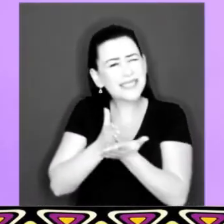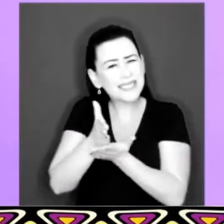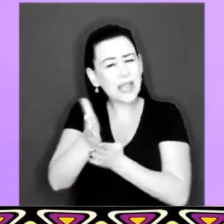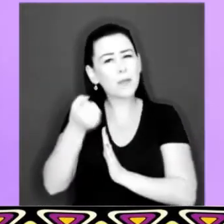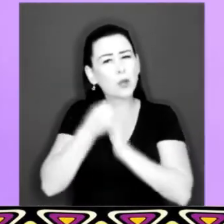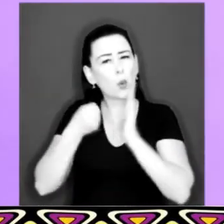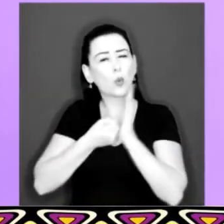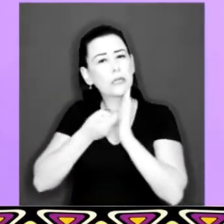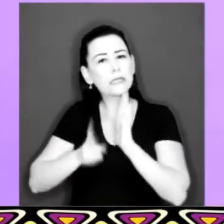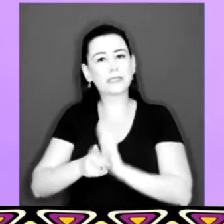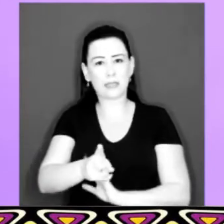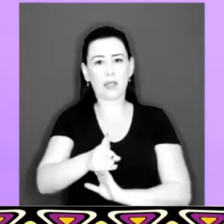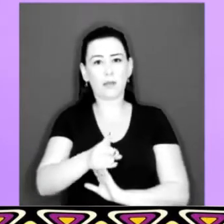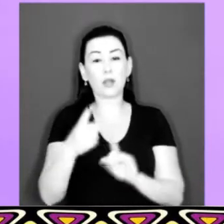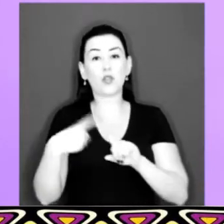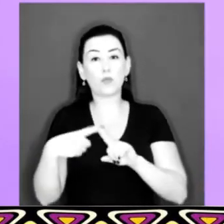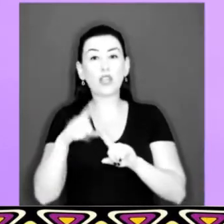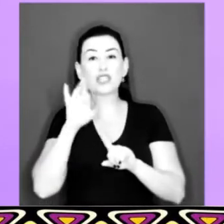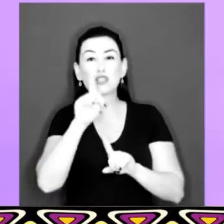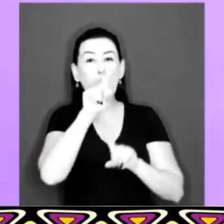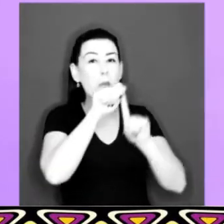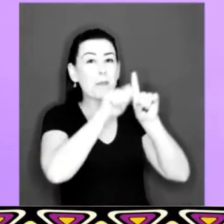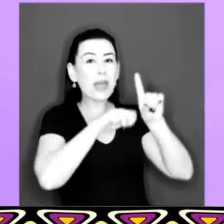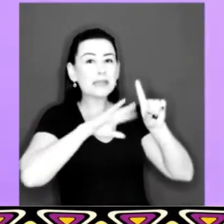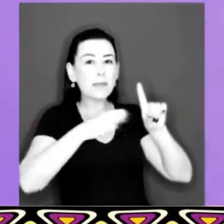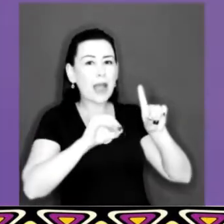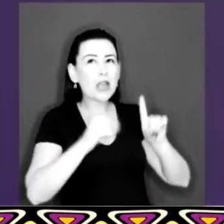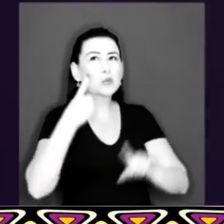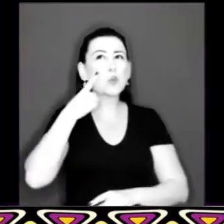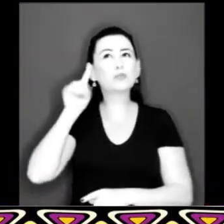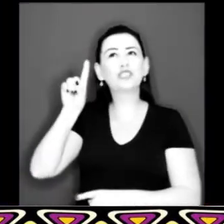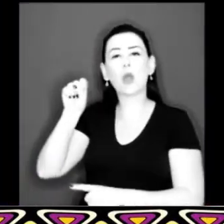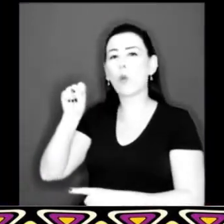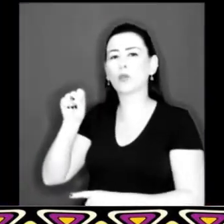Contínua Para além de um único mês Para além de um único dia